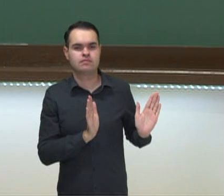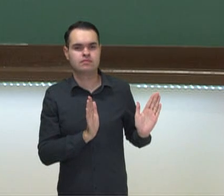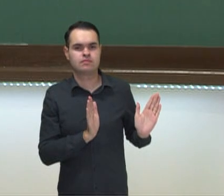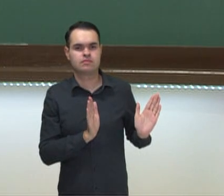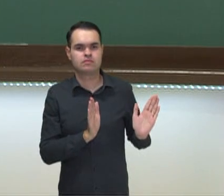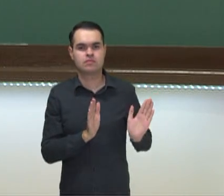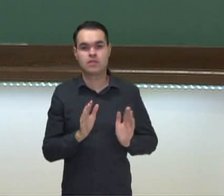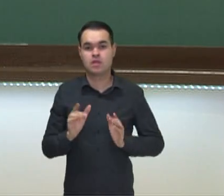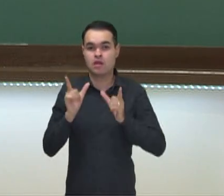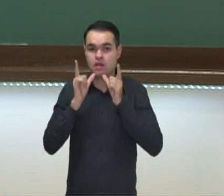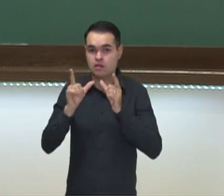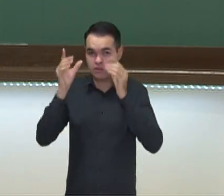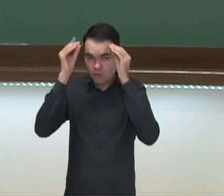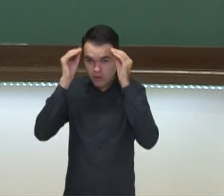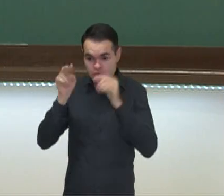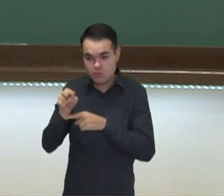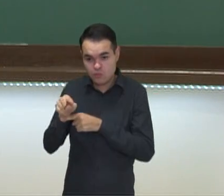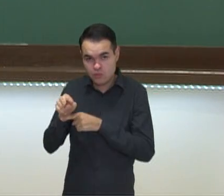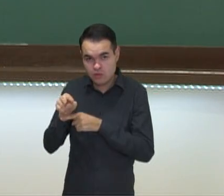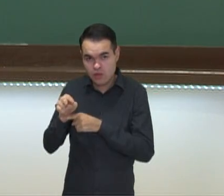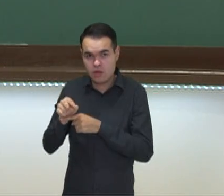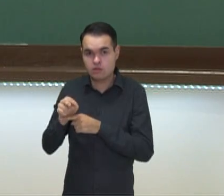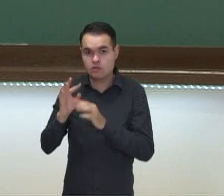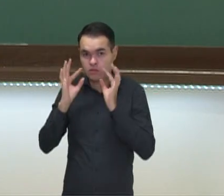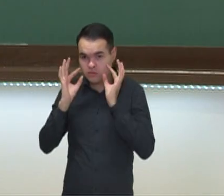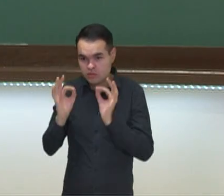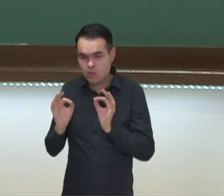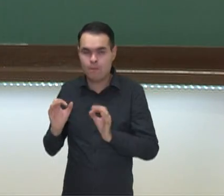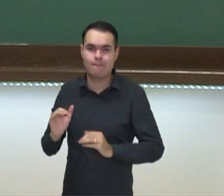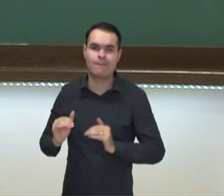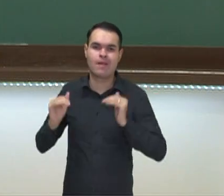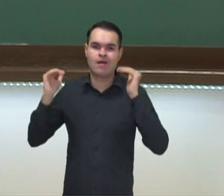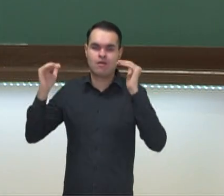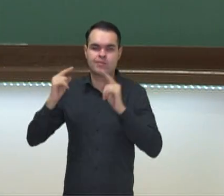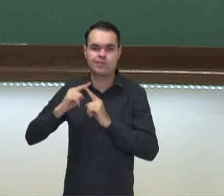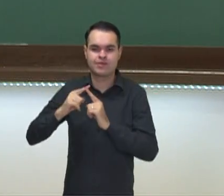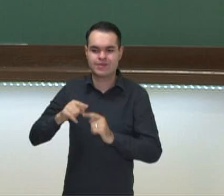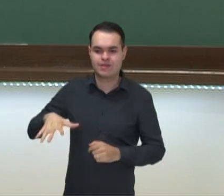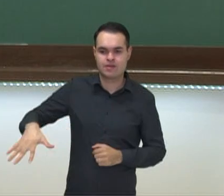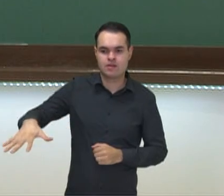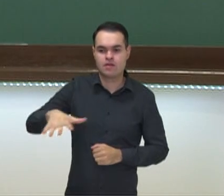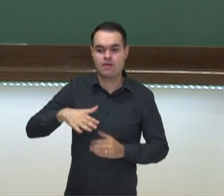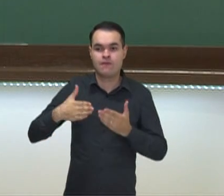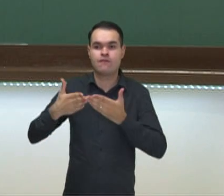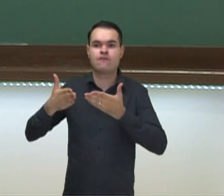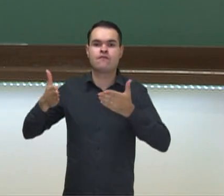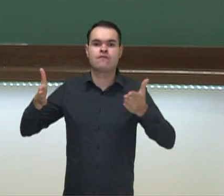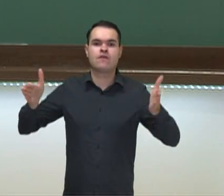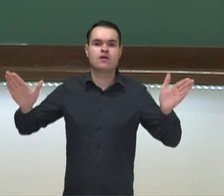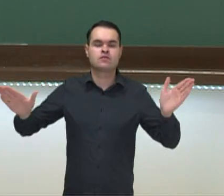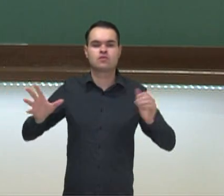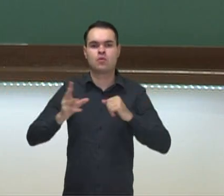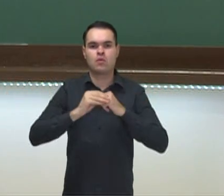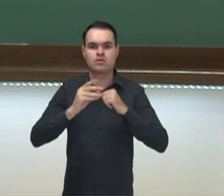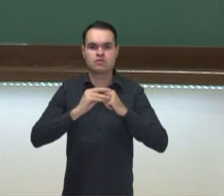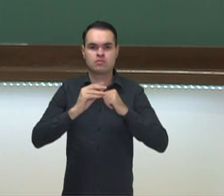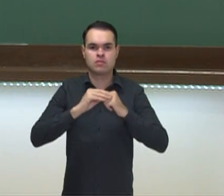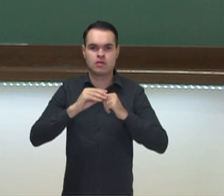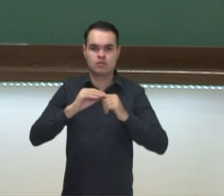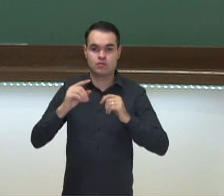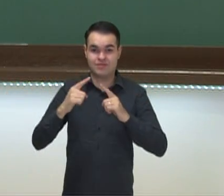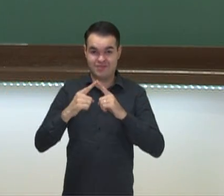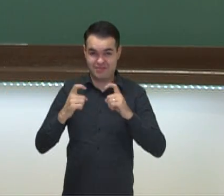com a informação terá uma atenção maior, porque esse público não tem um vasto conhecimento científico, tem um